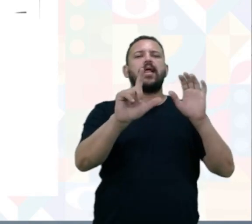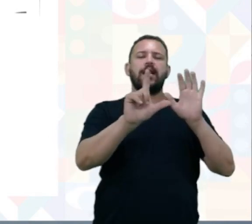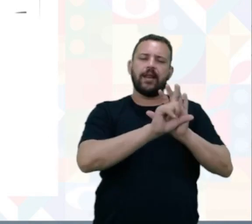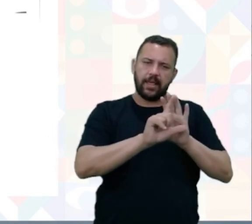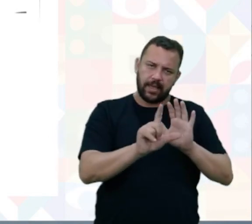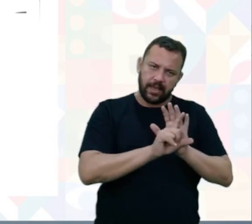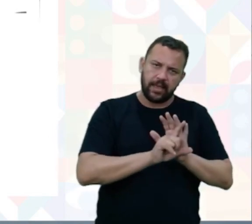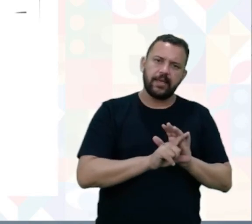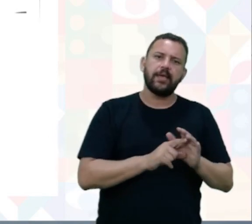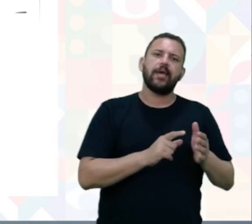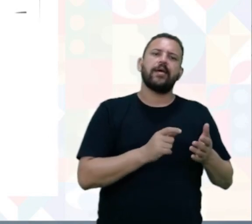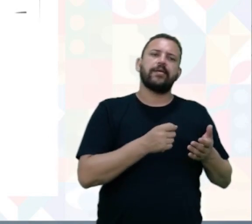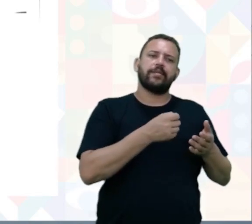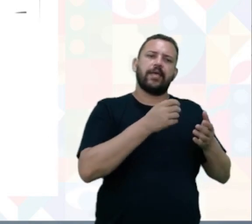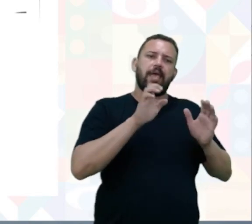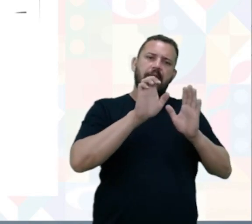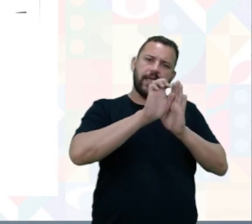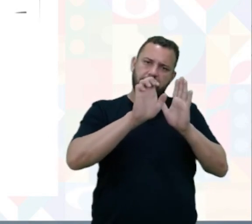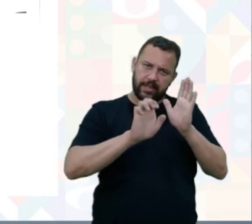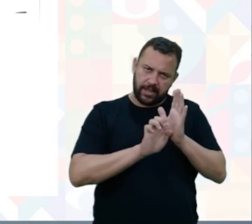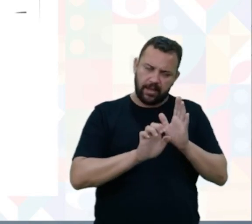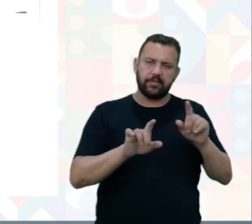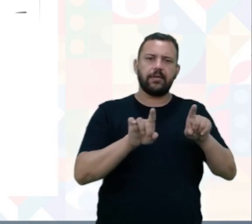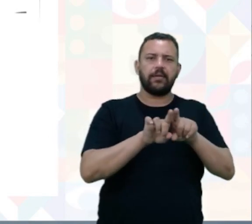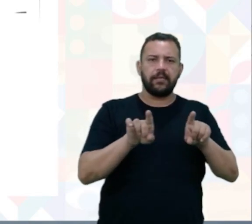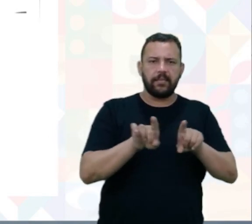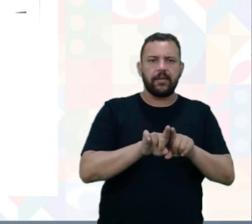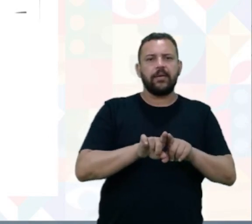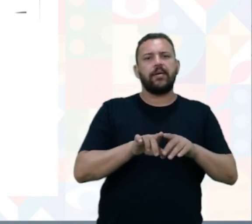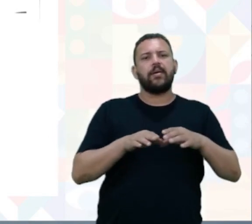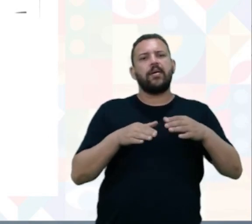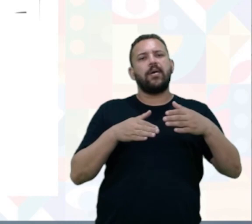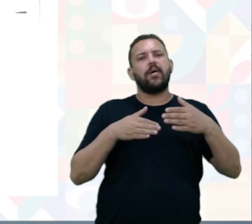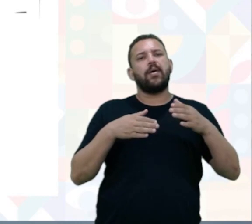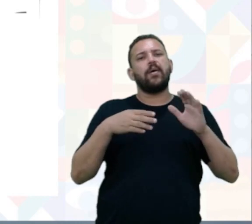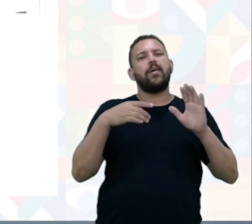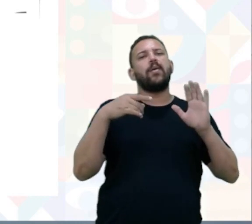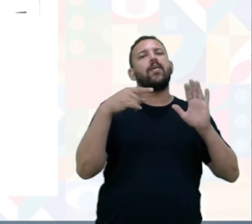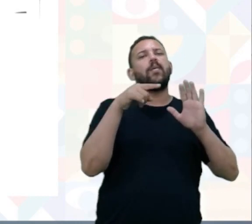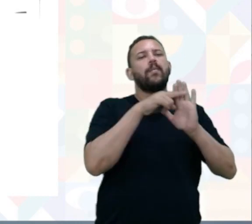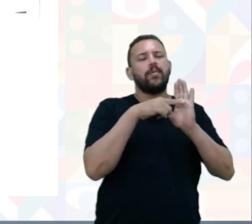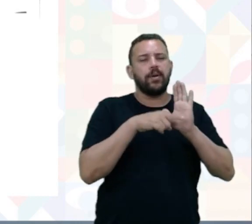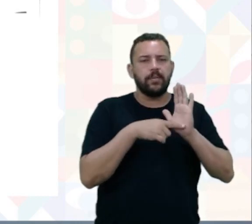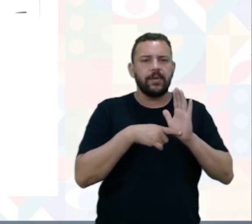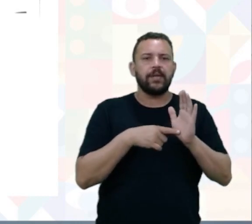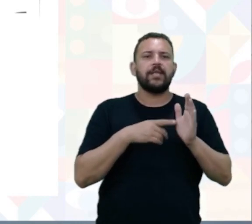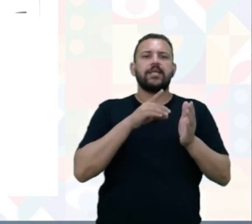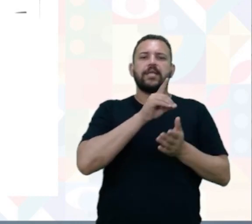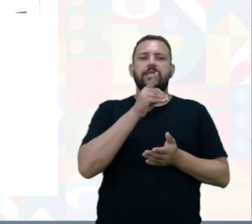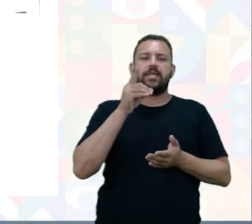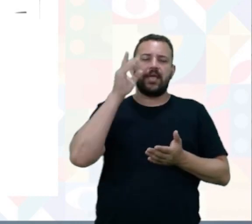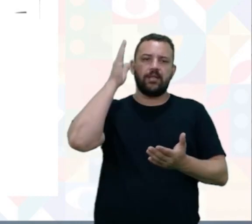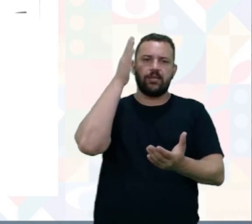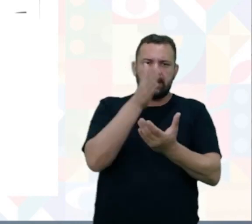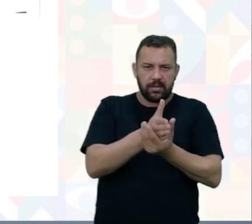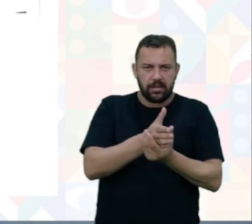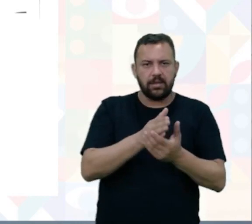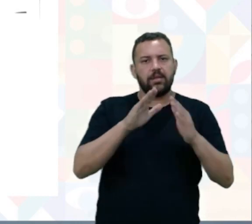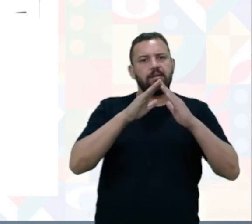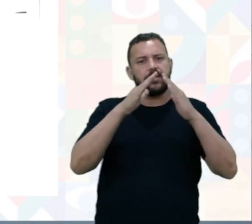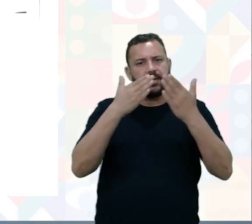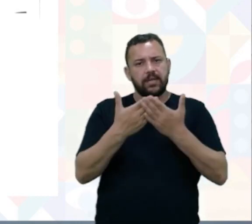se refere ao edital e modalidades, o programa de dinheiro direto na escola,